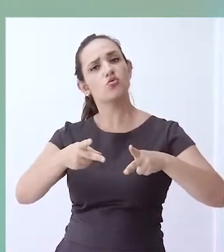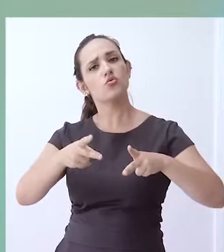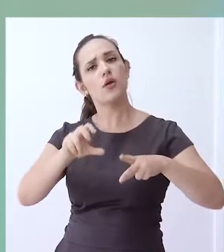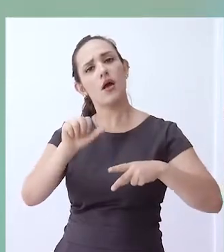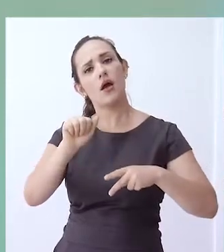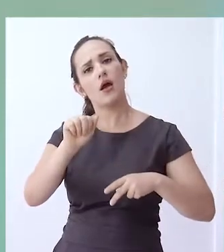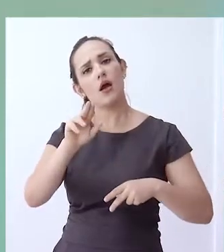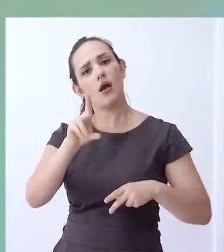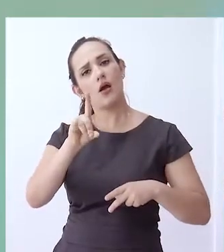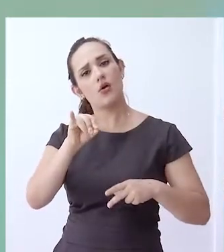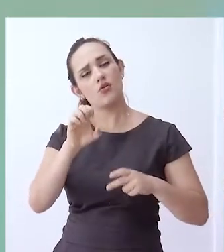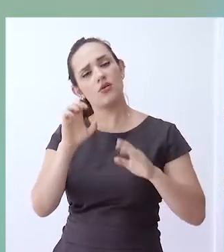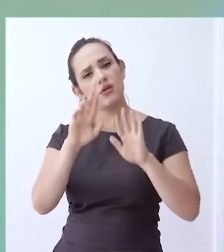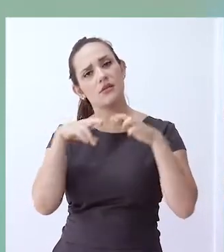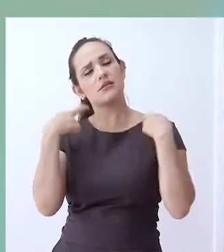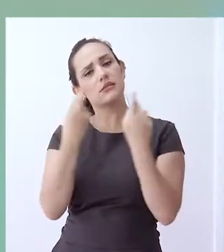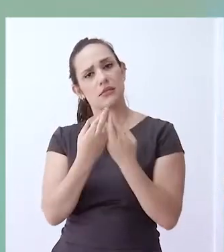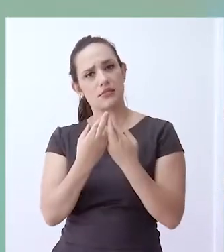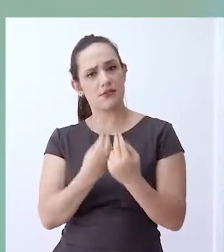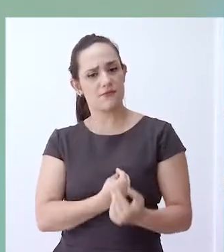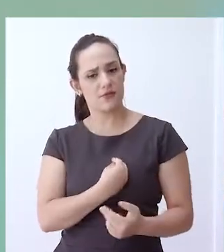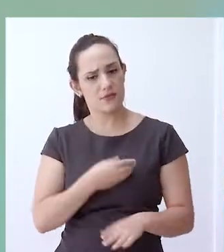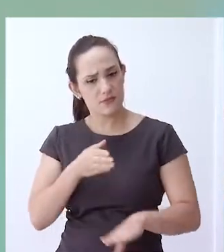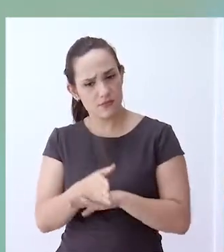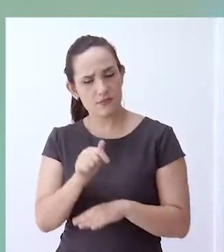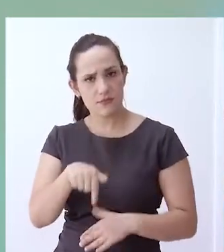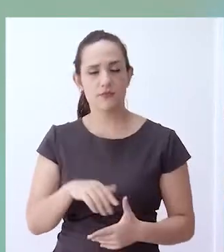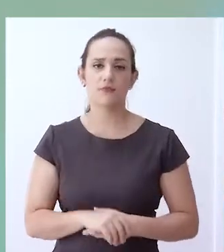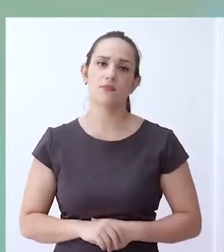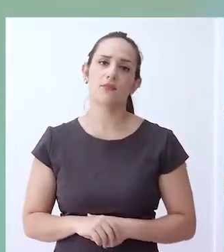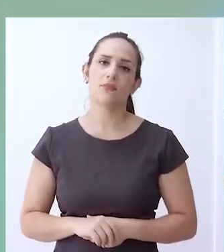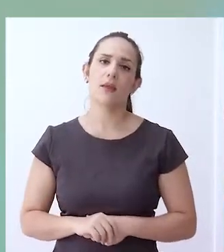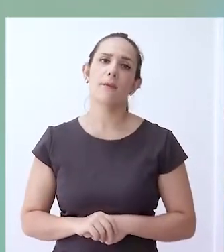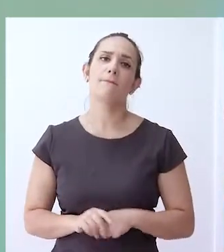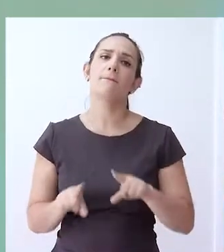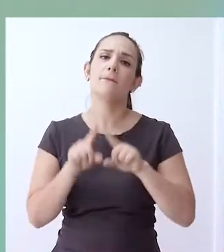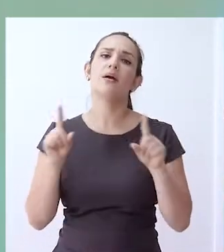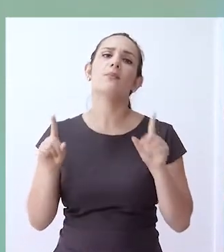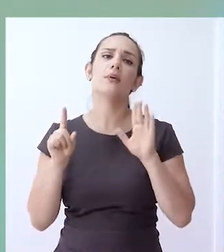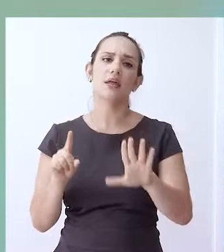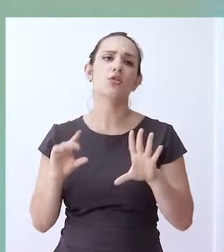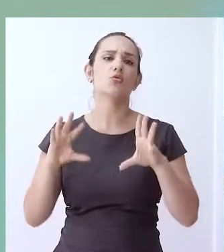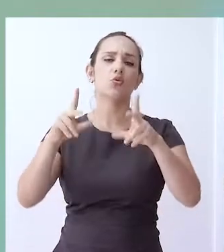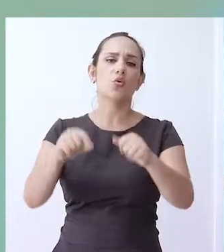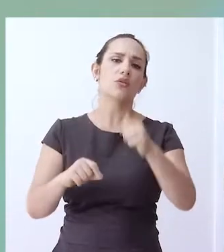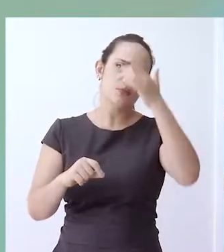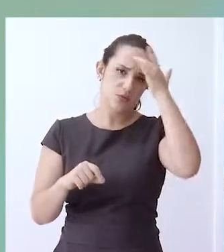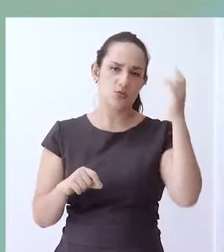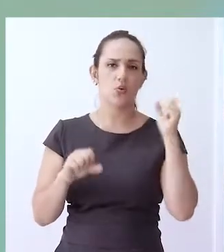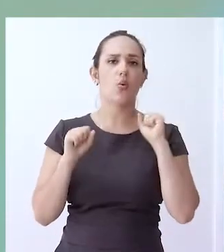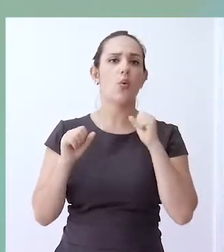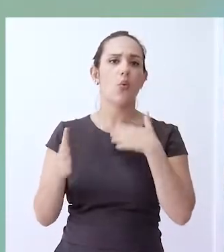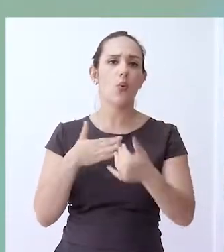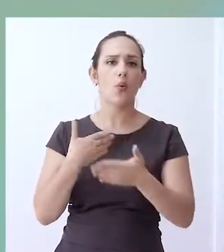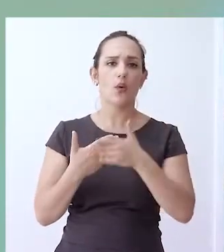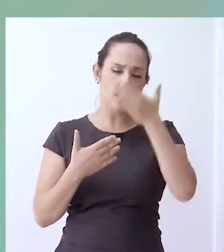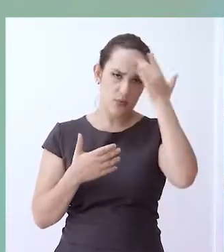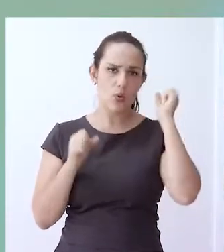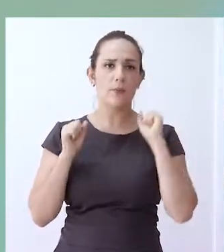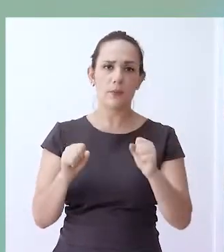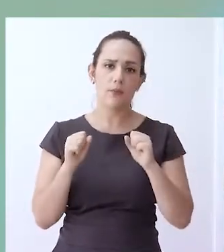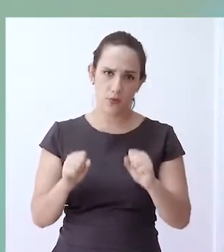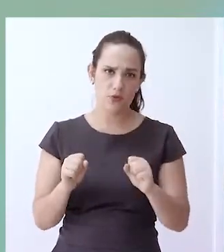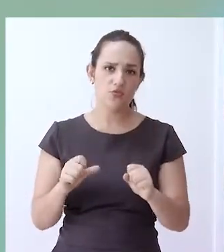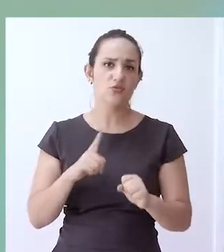presencial, ela deve continuar, né? Mas, defensor, quem pode passar pela audiência de custódia? Todo mundo, qualquer